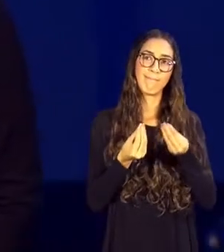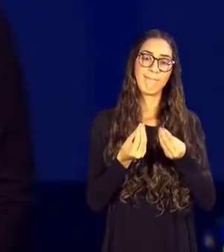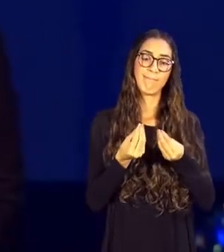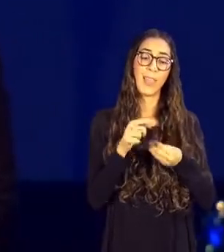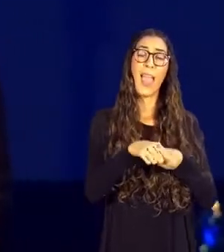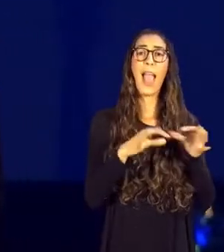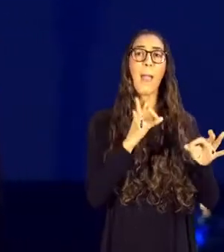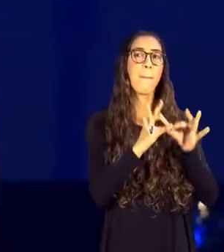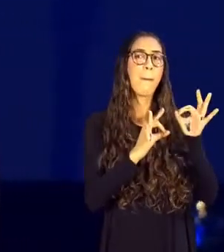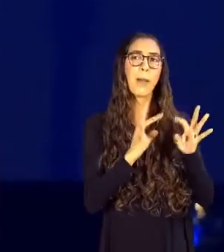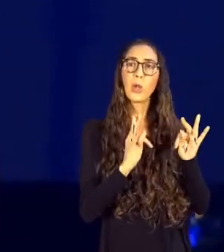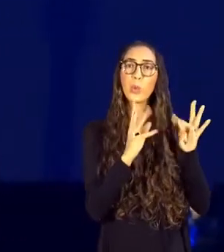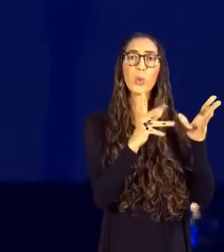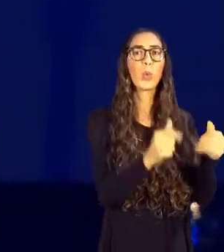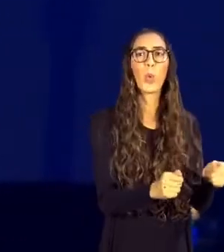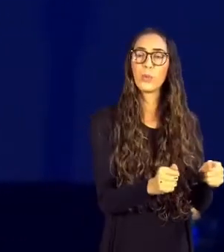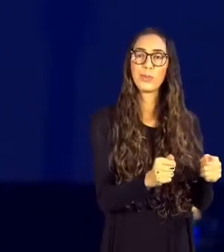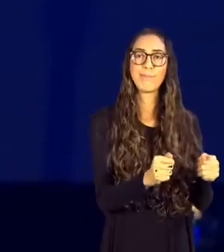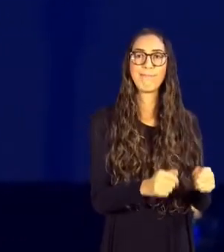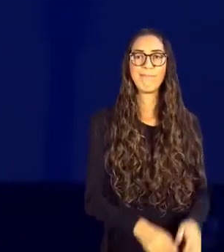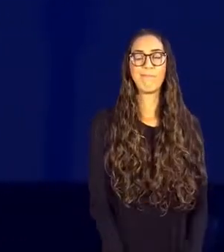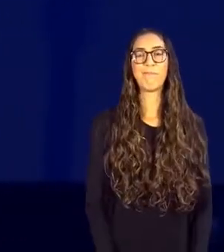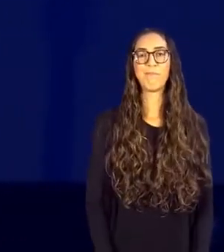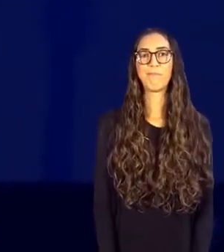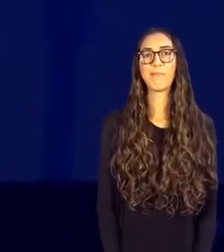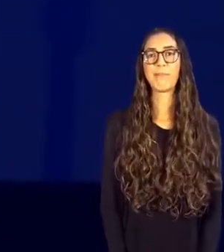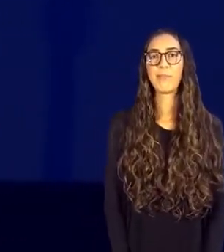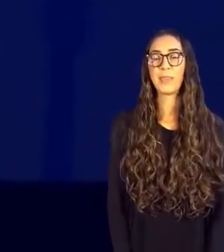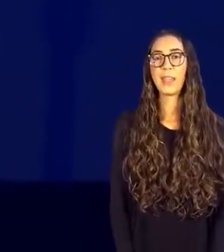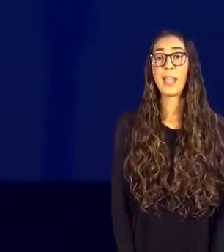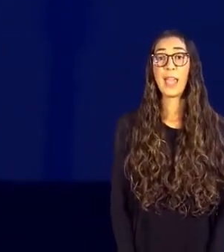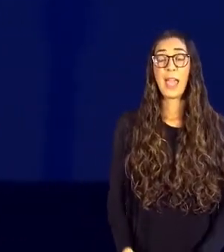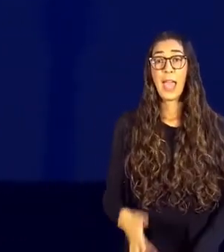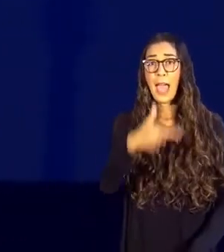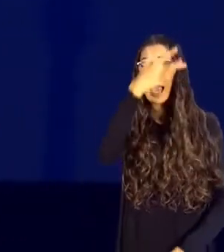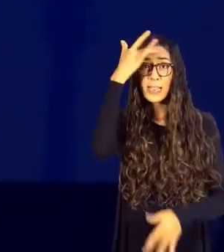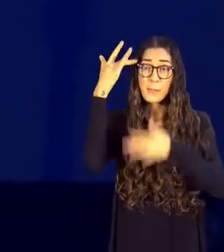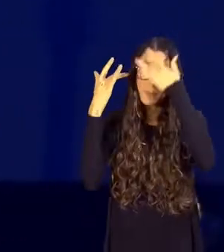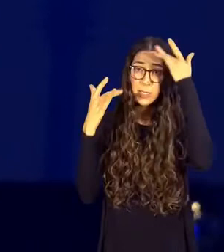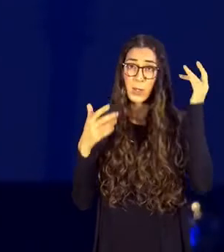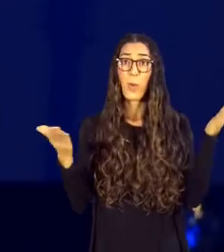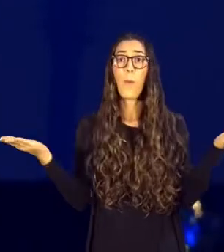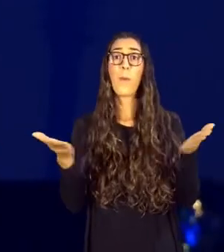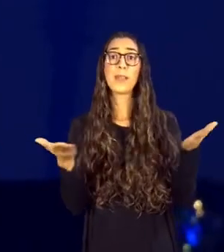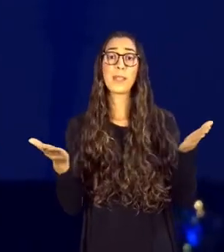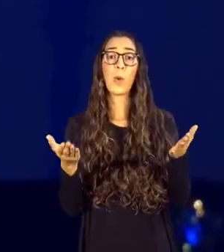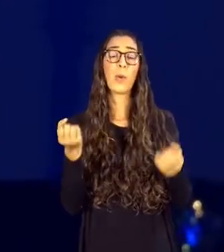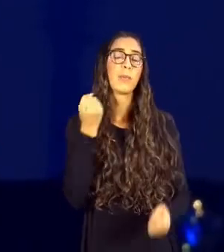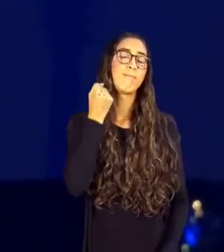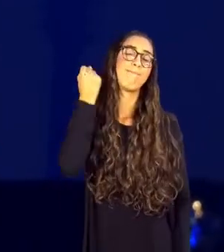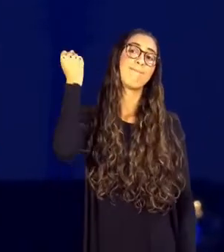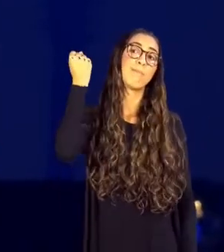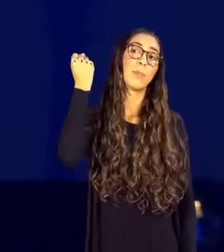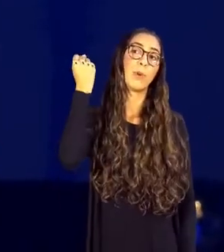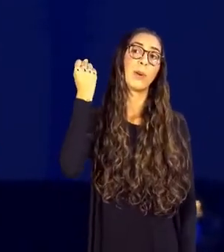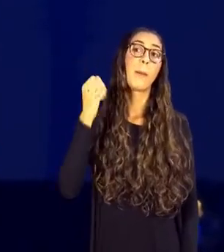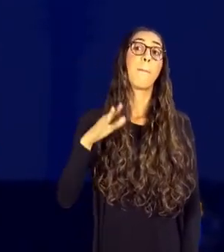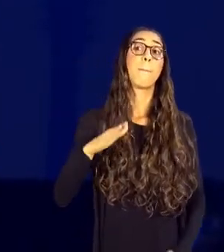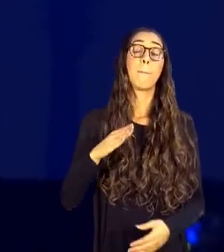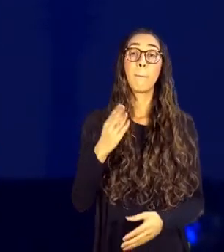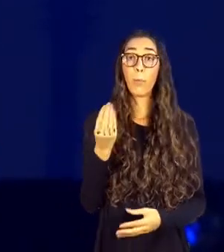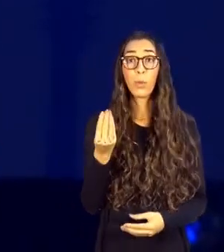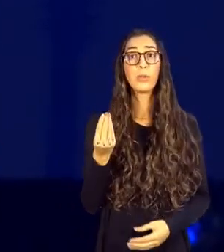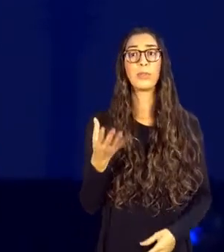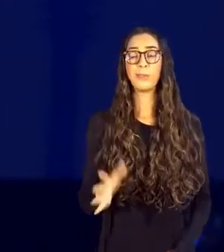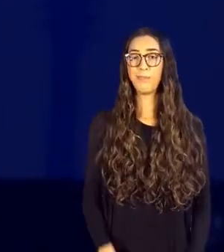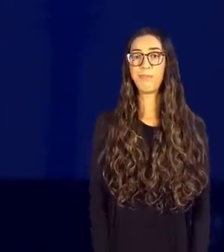O índice de suicídio aumentou 30% nesse período. Muitas brigas em casa,